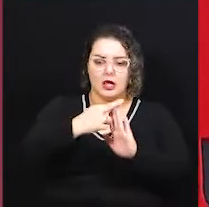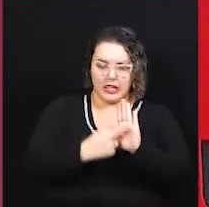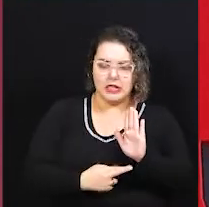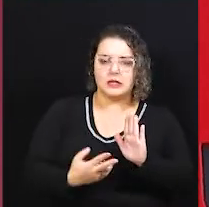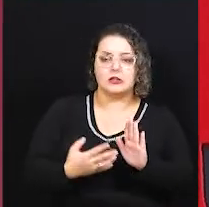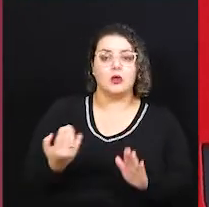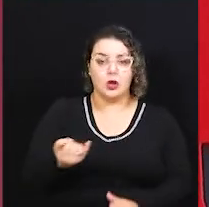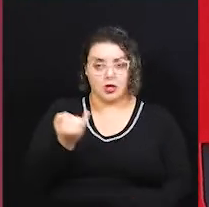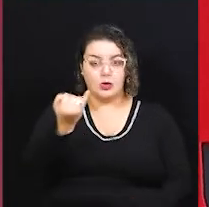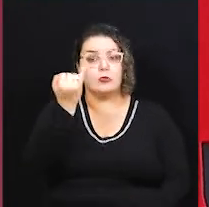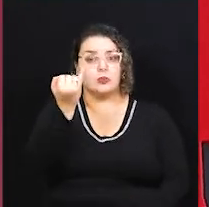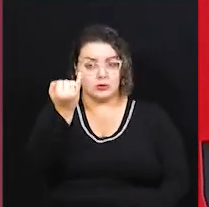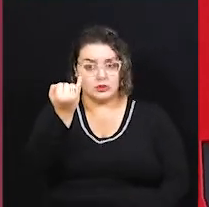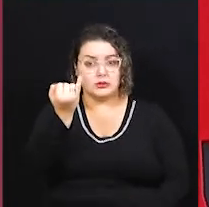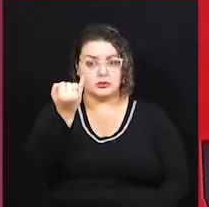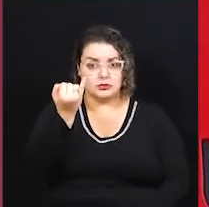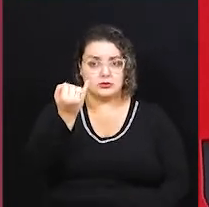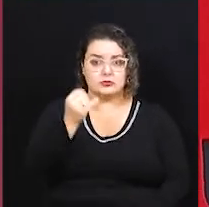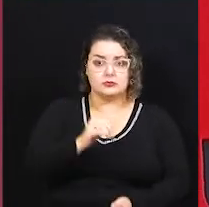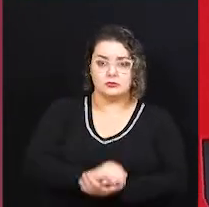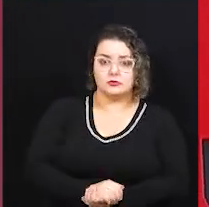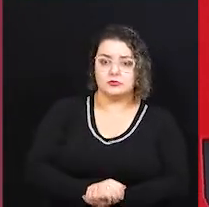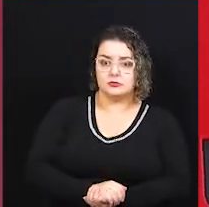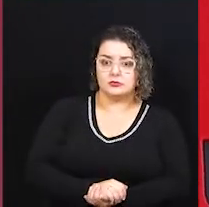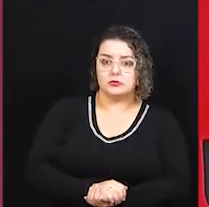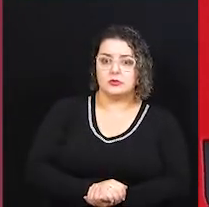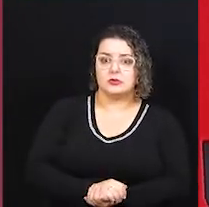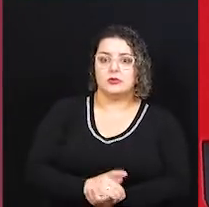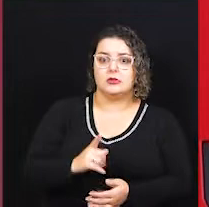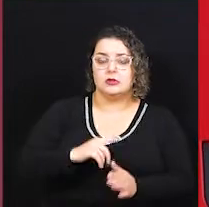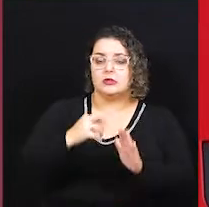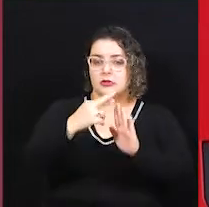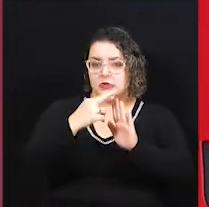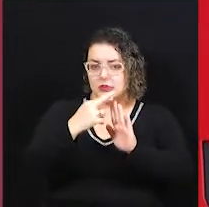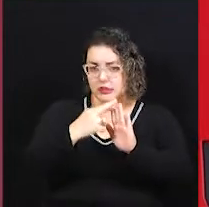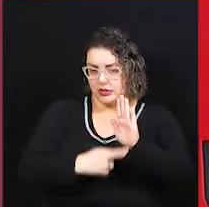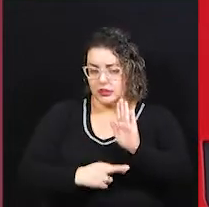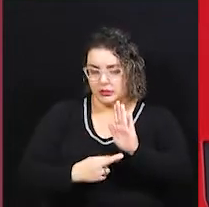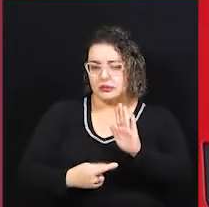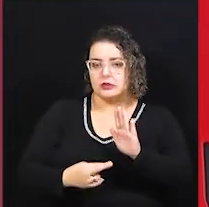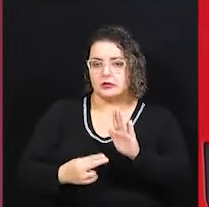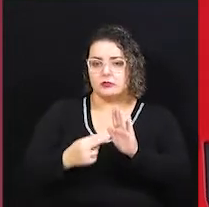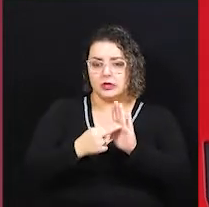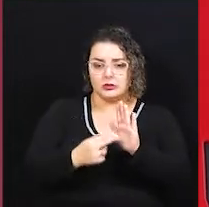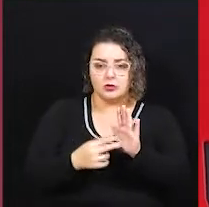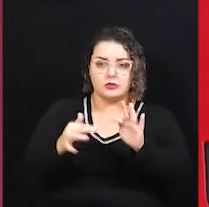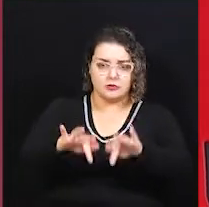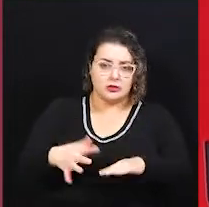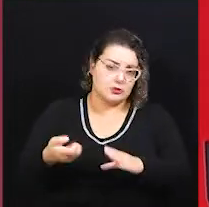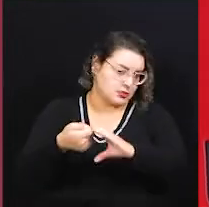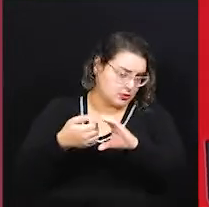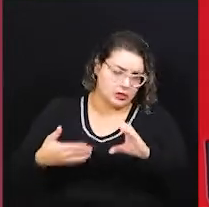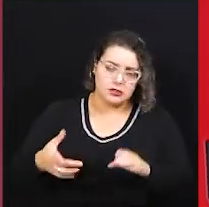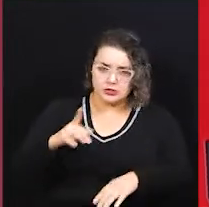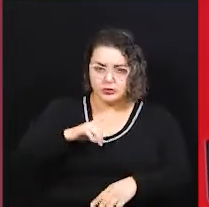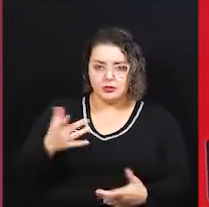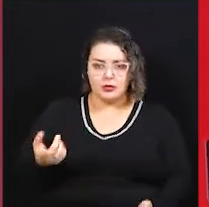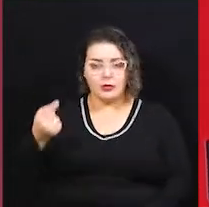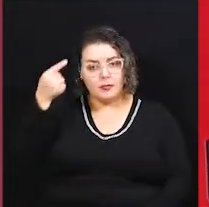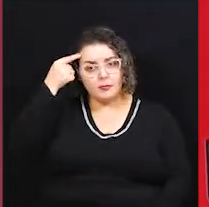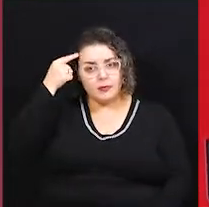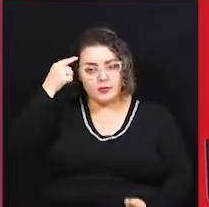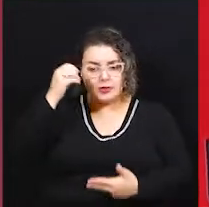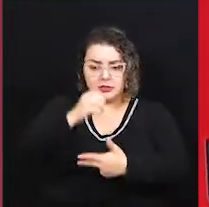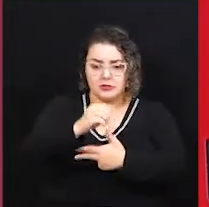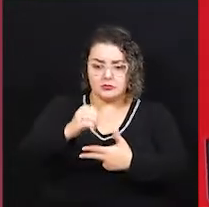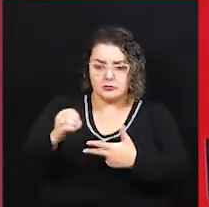redação, é um ponto importante, tanto pelo peso que tem na nota final, quanto pela característica que tem. A gente pensa no